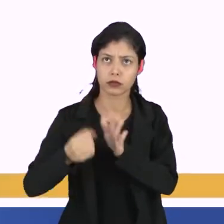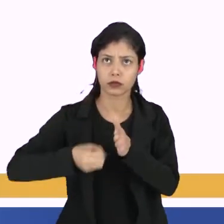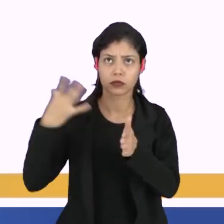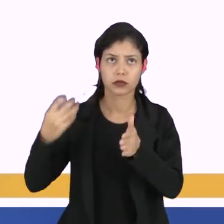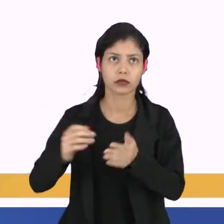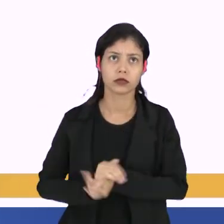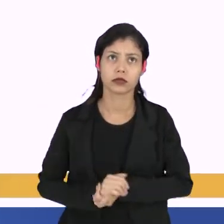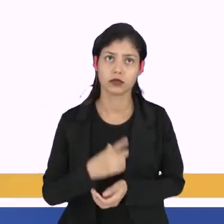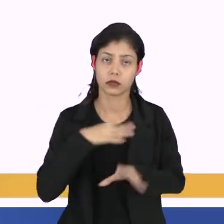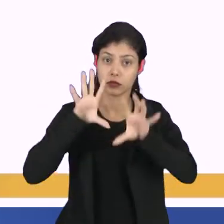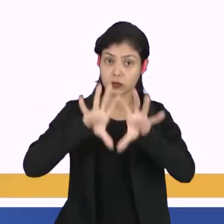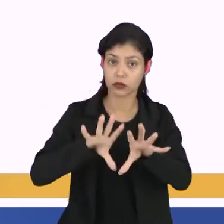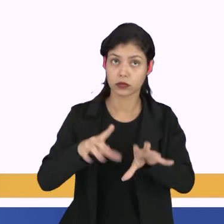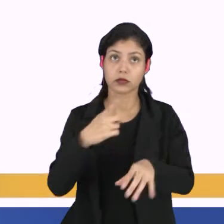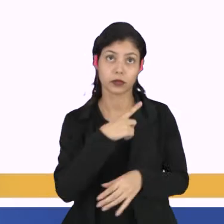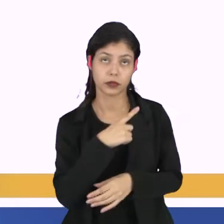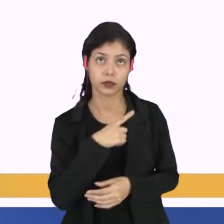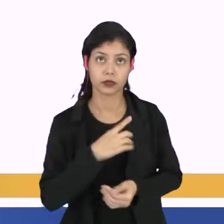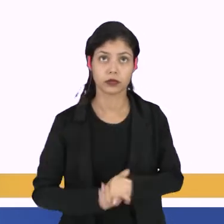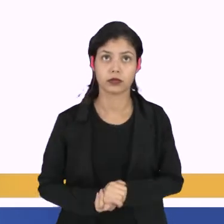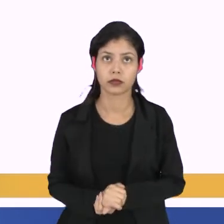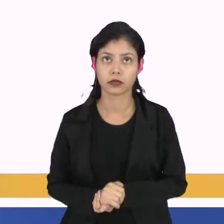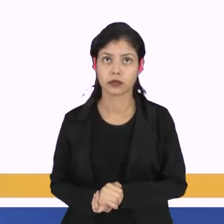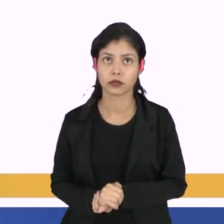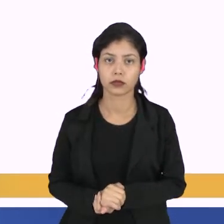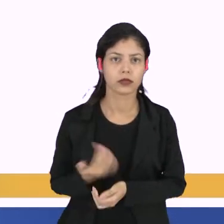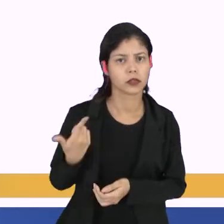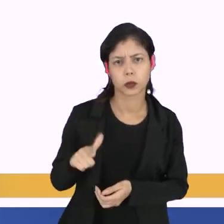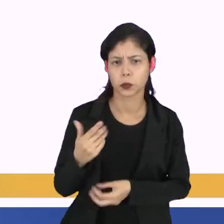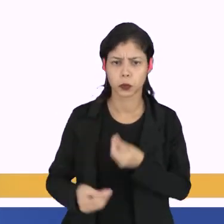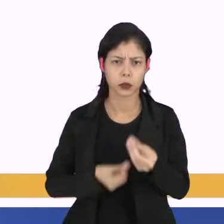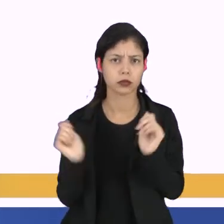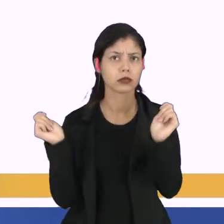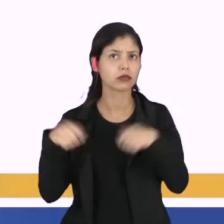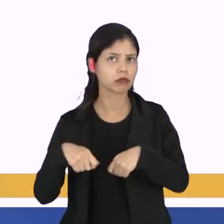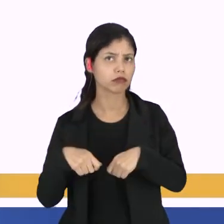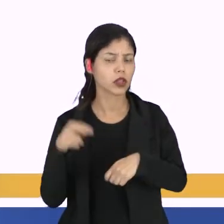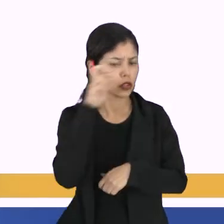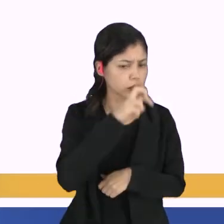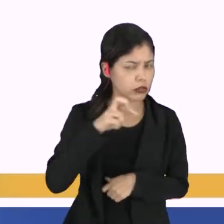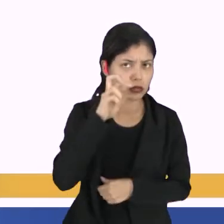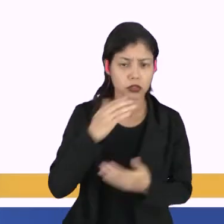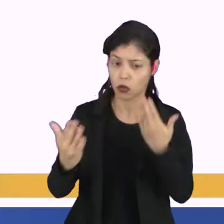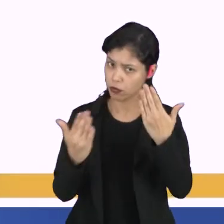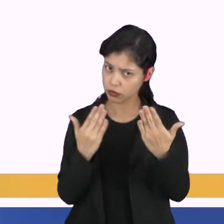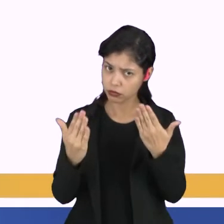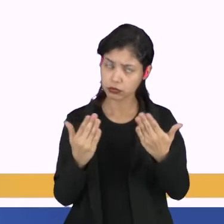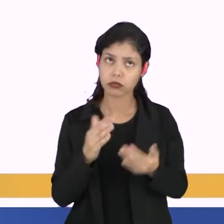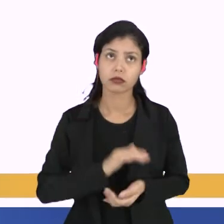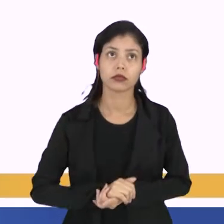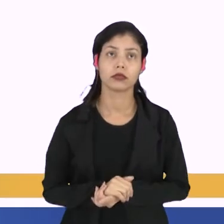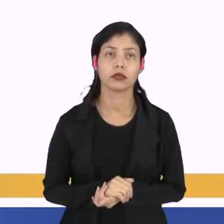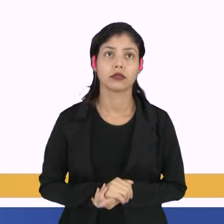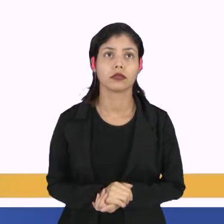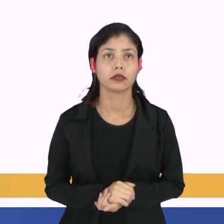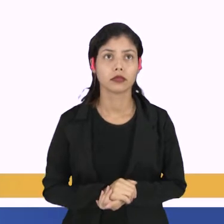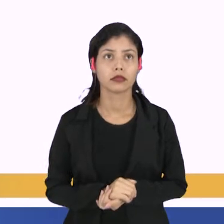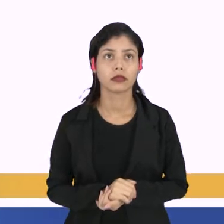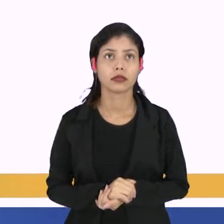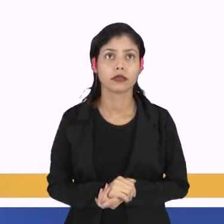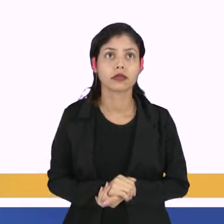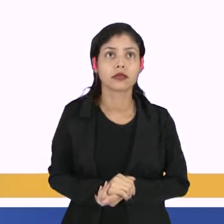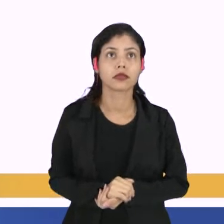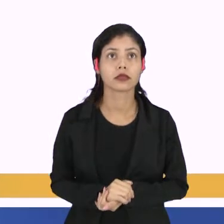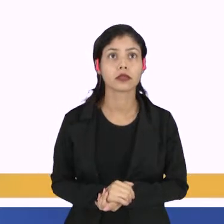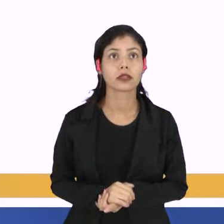que determinada realização ocorreu, não sendo possível uma análise de comparação. Para